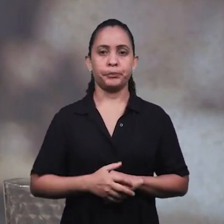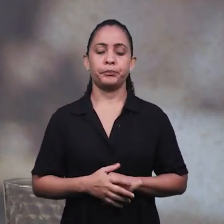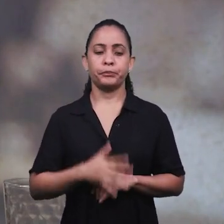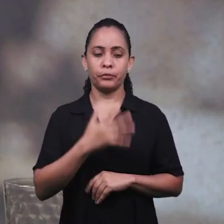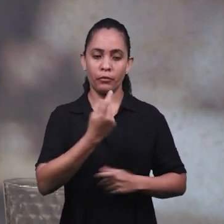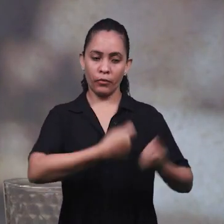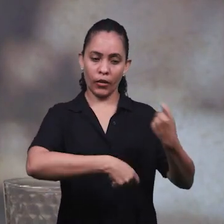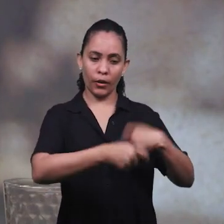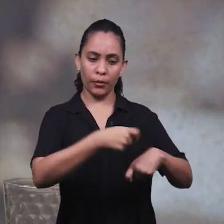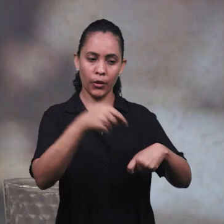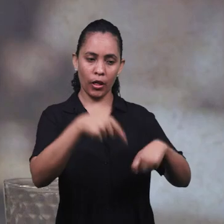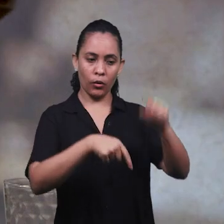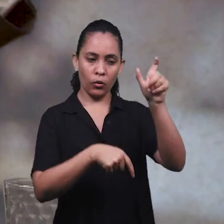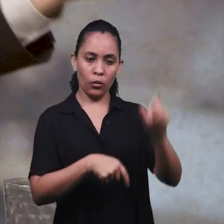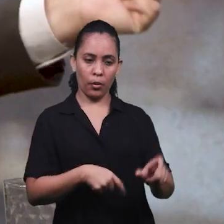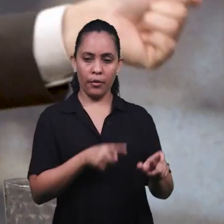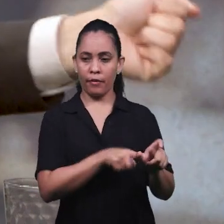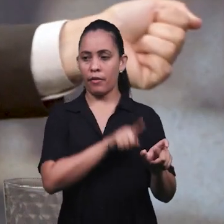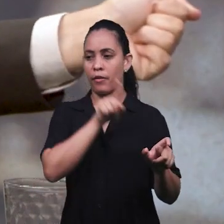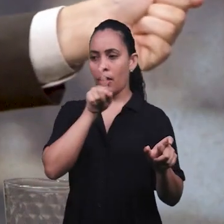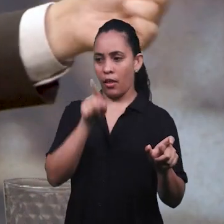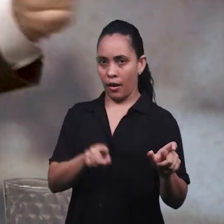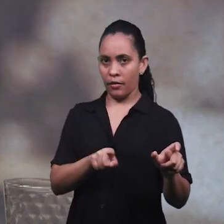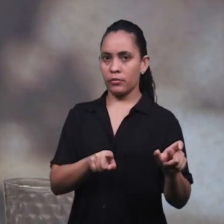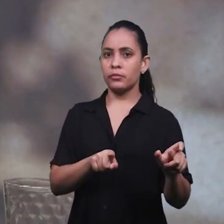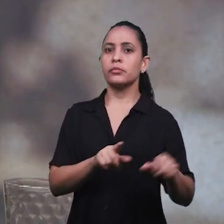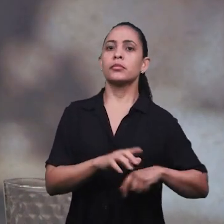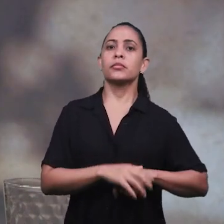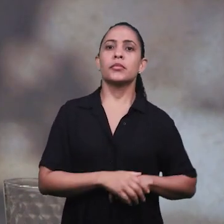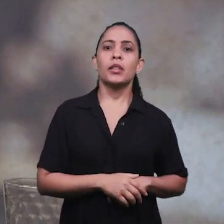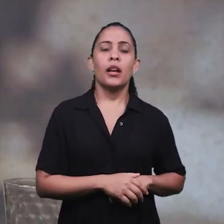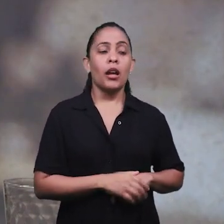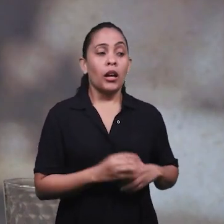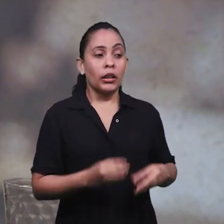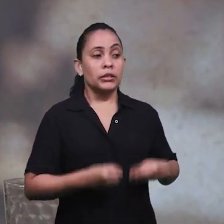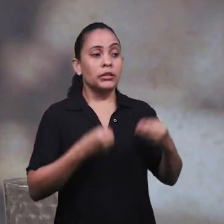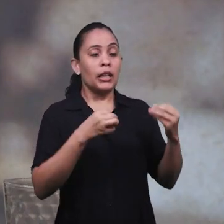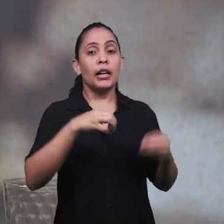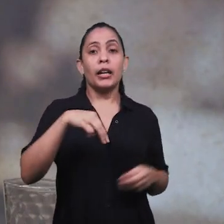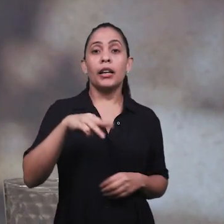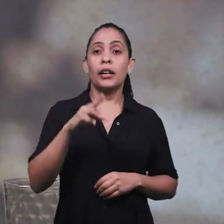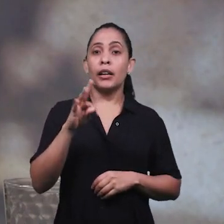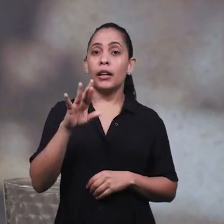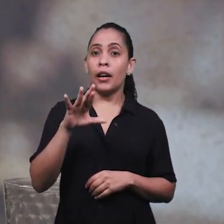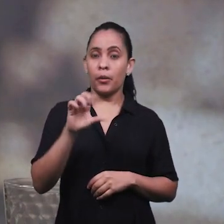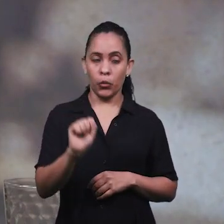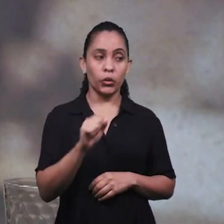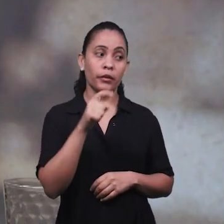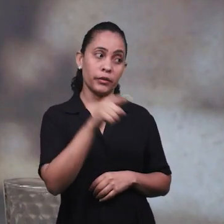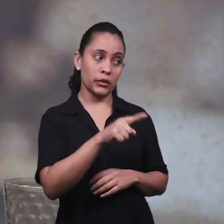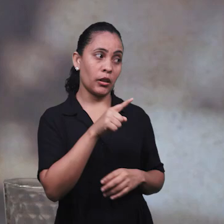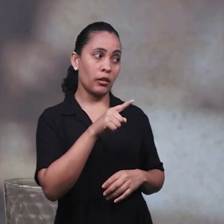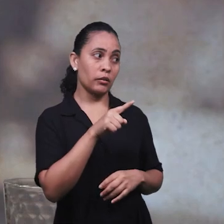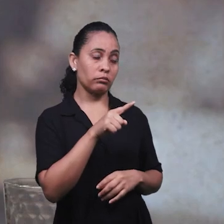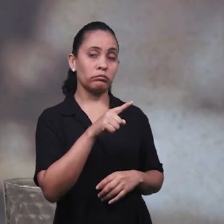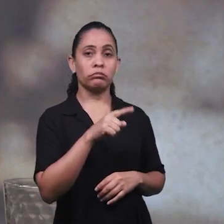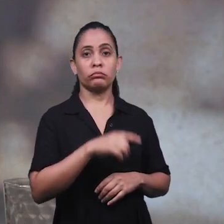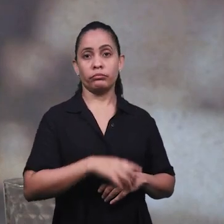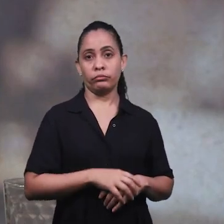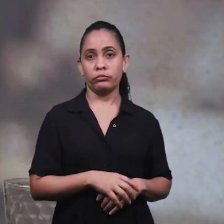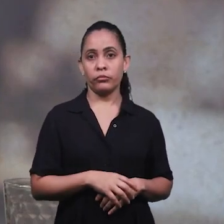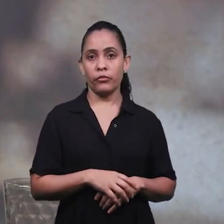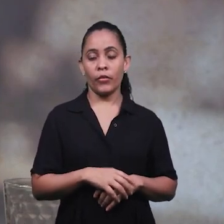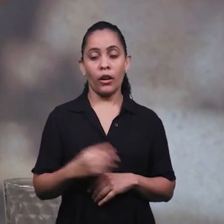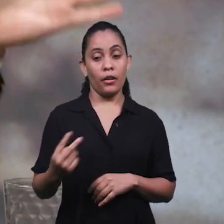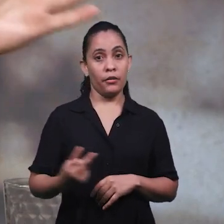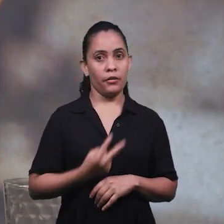né, representando o condomínio, tem que multar pela primeira vez, tem que conceder ele um prazo para resolver aquela situação, e aí a multa vai ser no